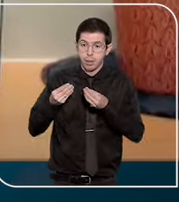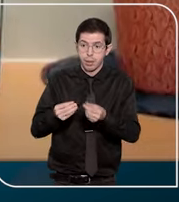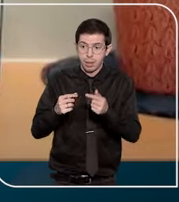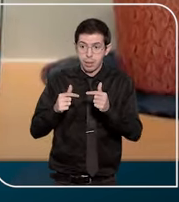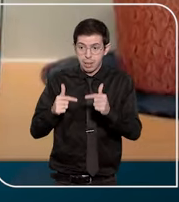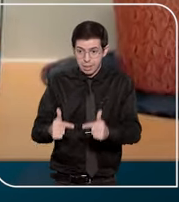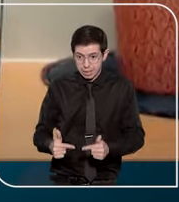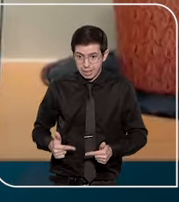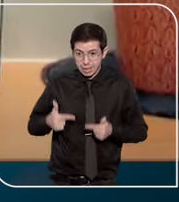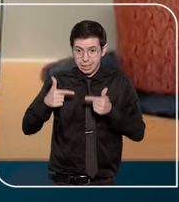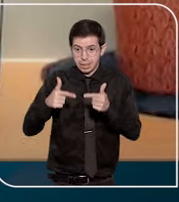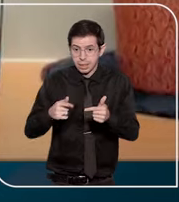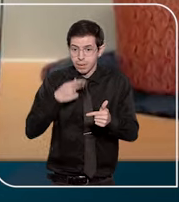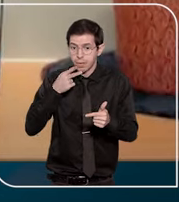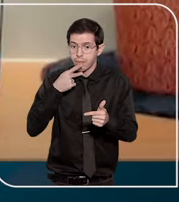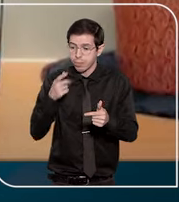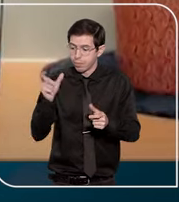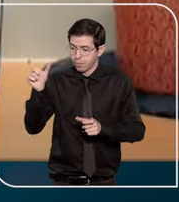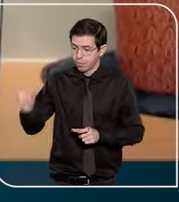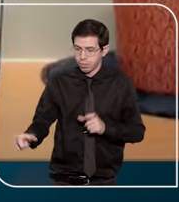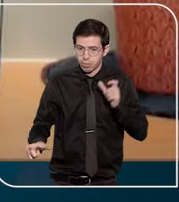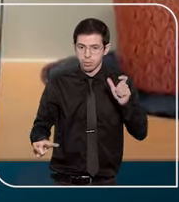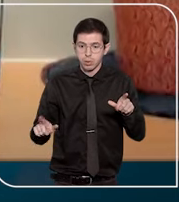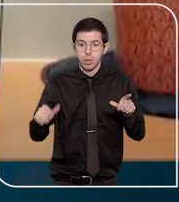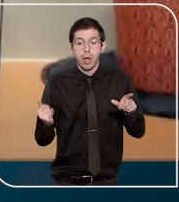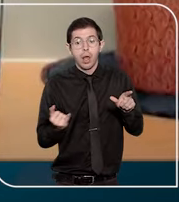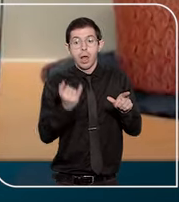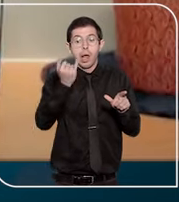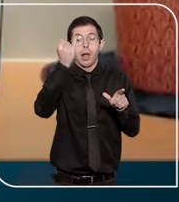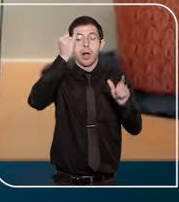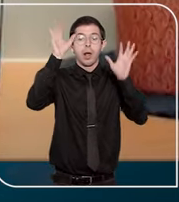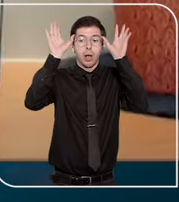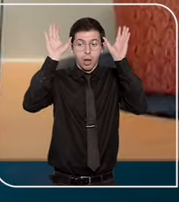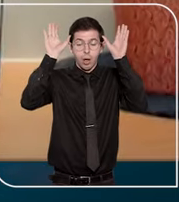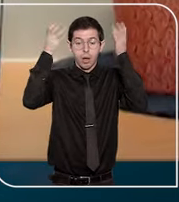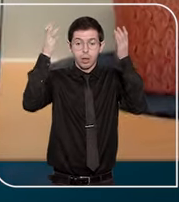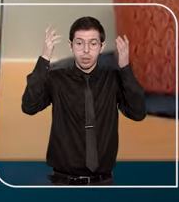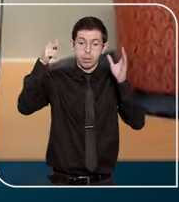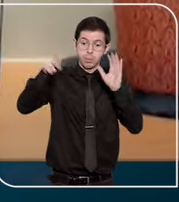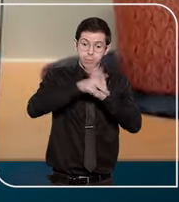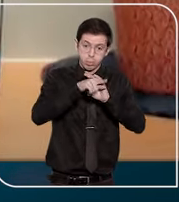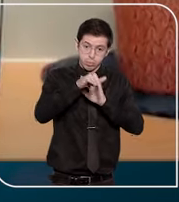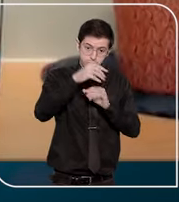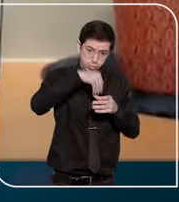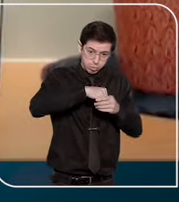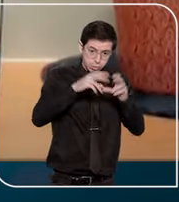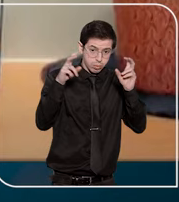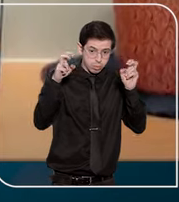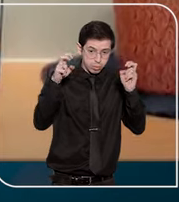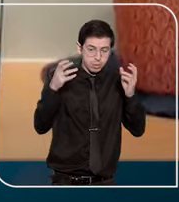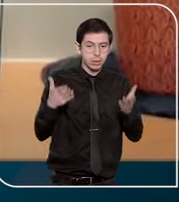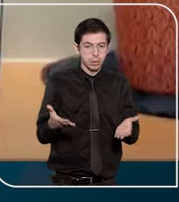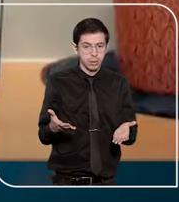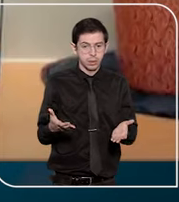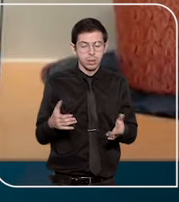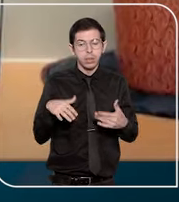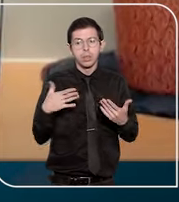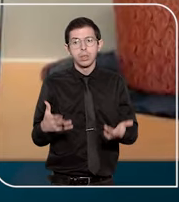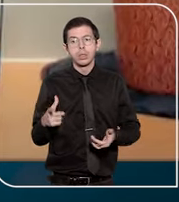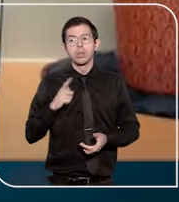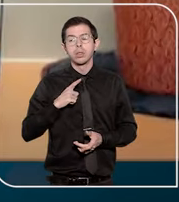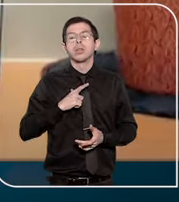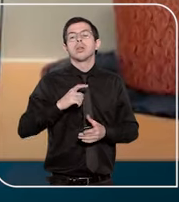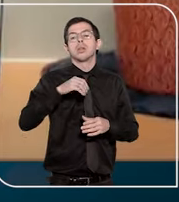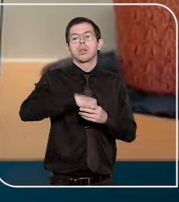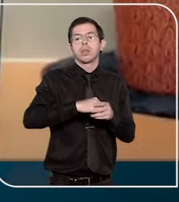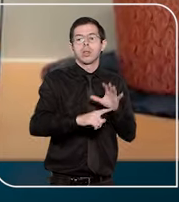trazidas pelas partes que importa na resolução adequada do mérito. Então, nós temos aí uma